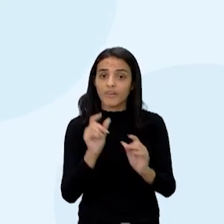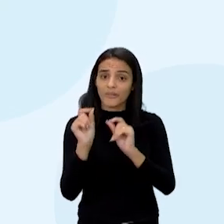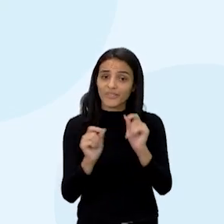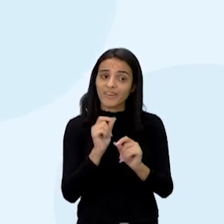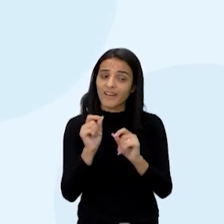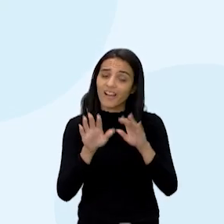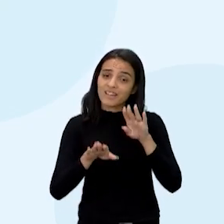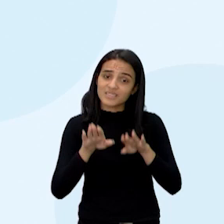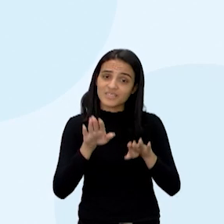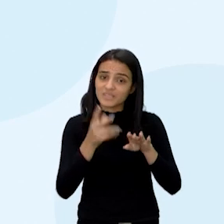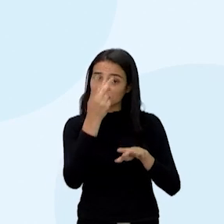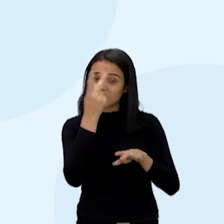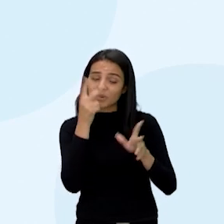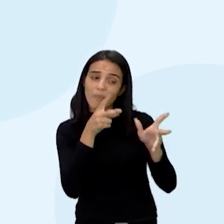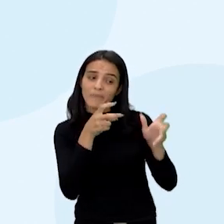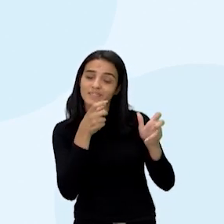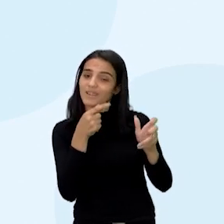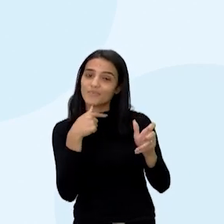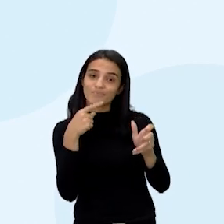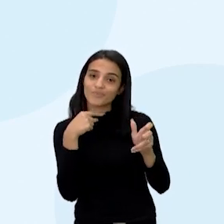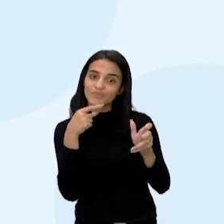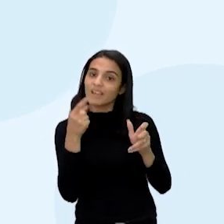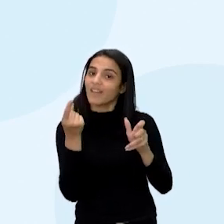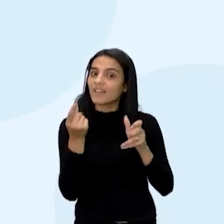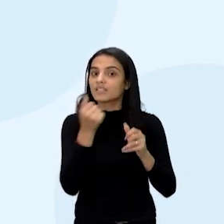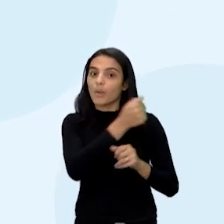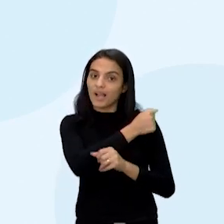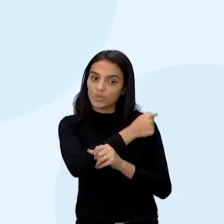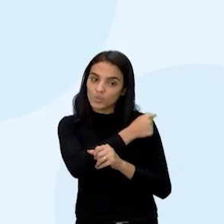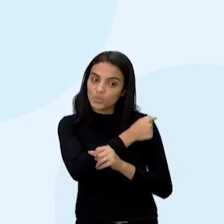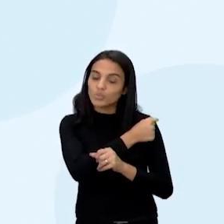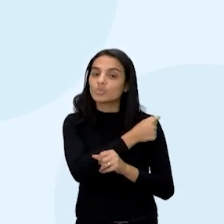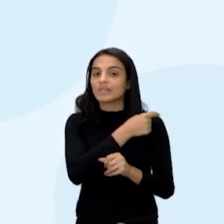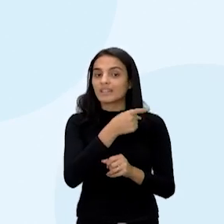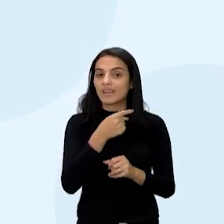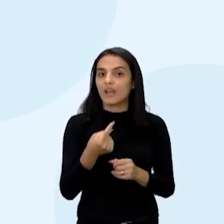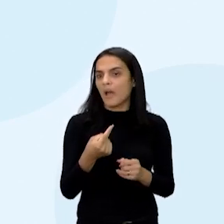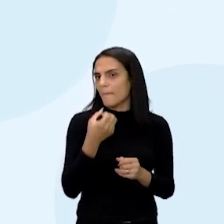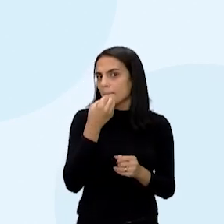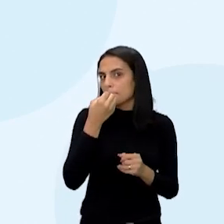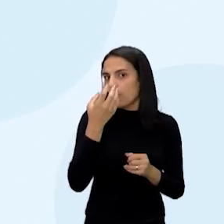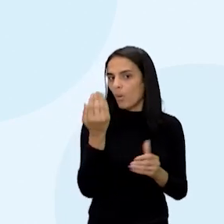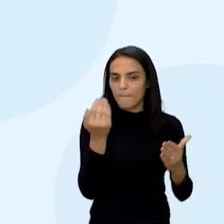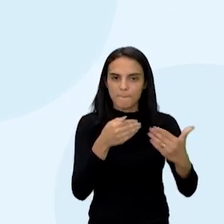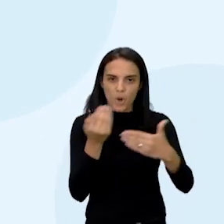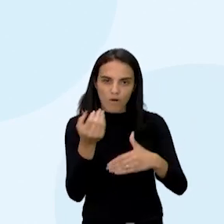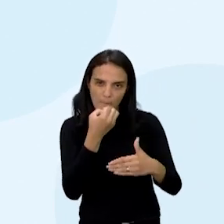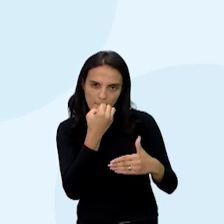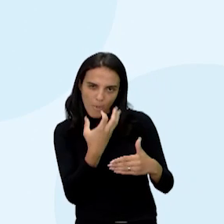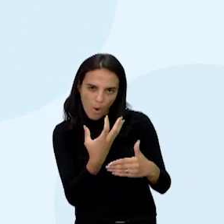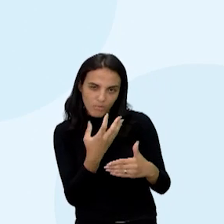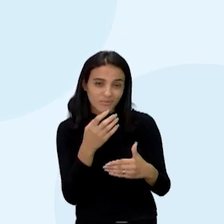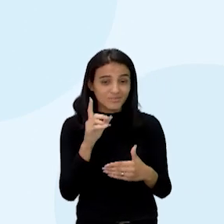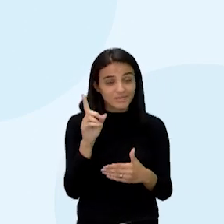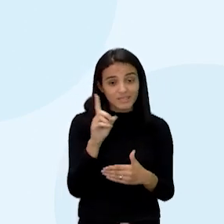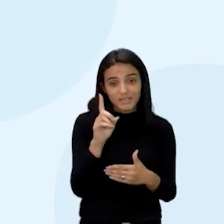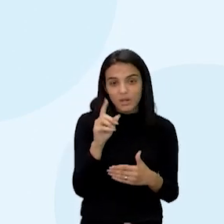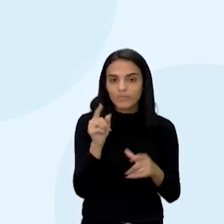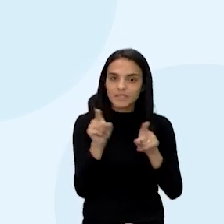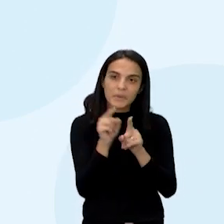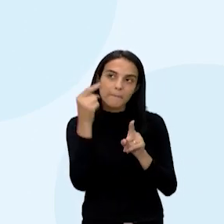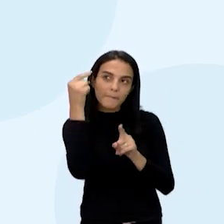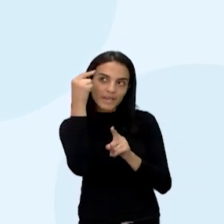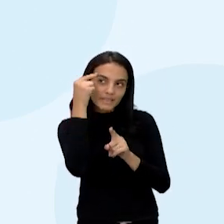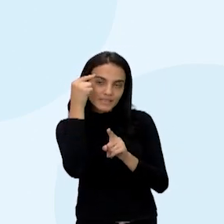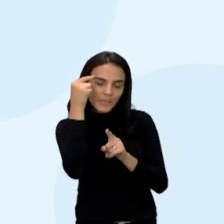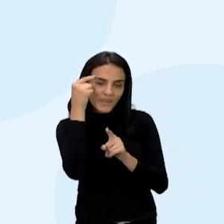despercebido pelo contexto da sala de aula. Então, são estudantes que não necessariamente vão ter boas notas, são estudantes que têm um